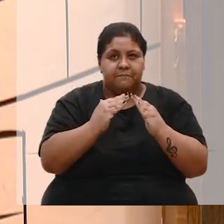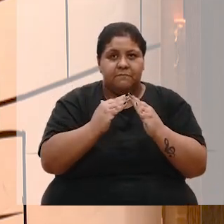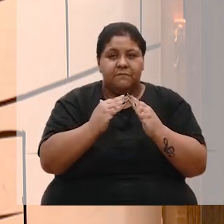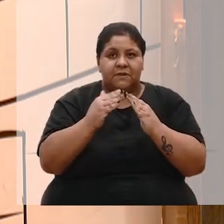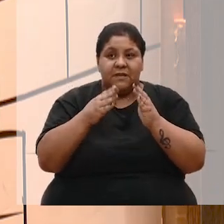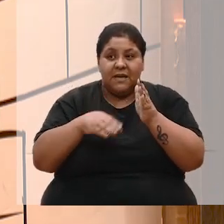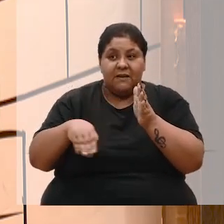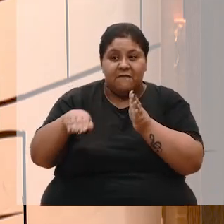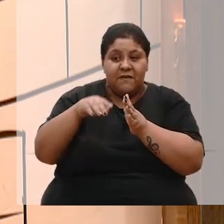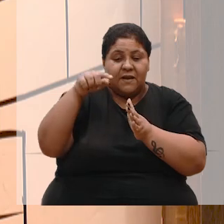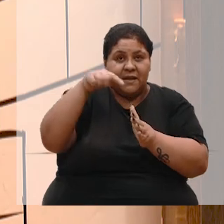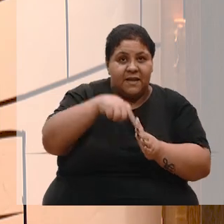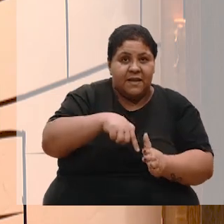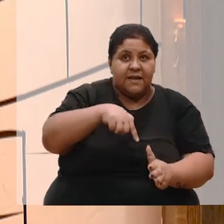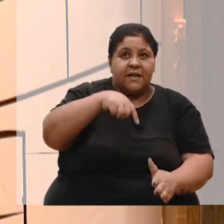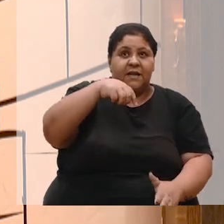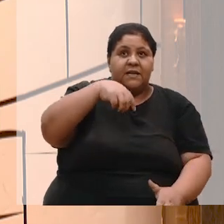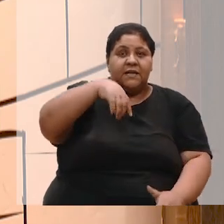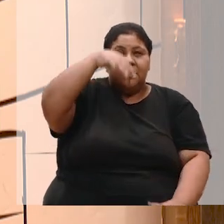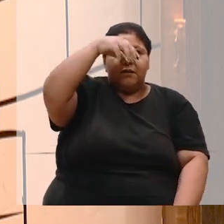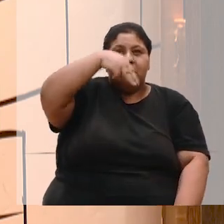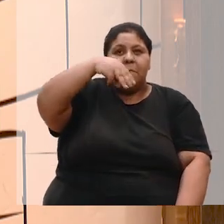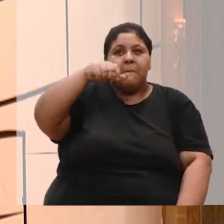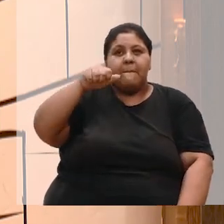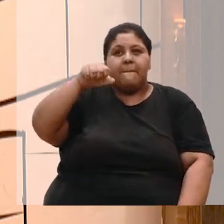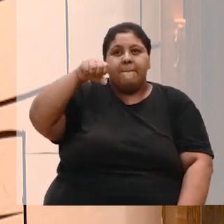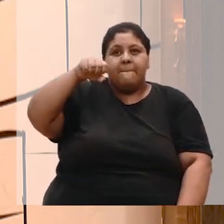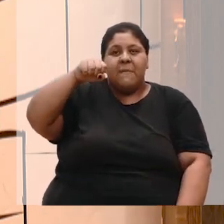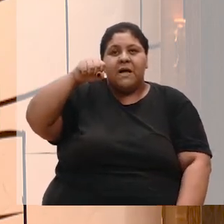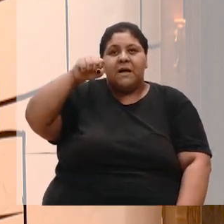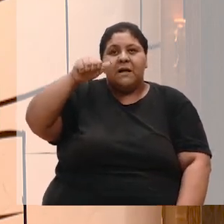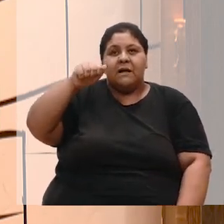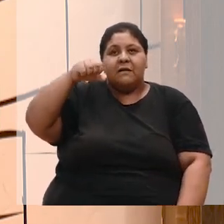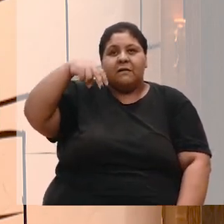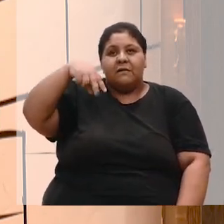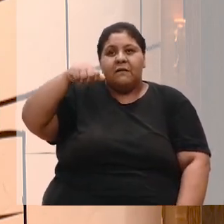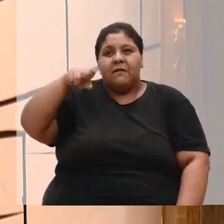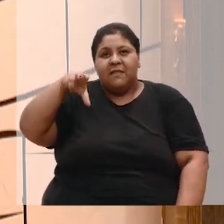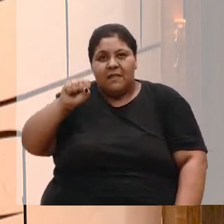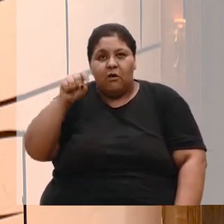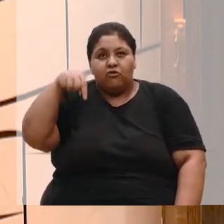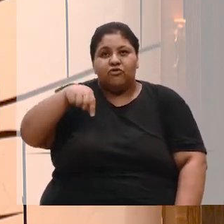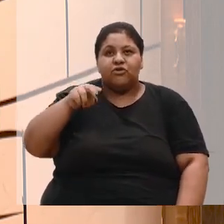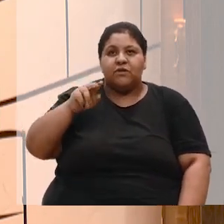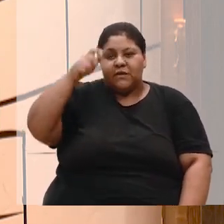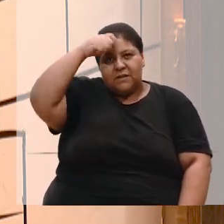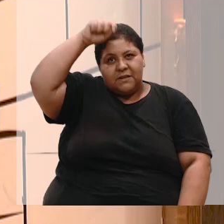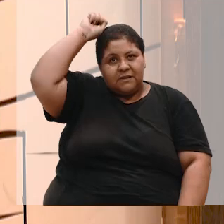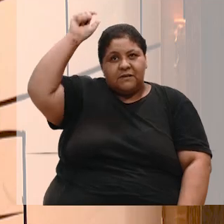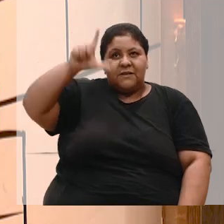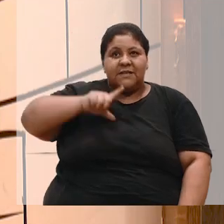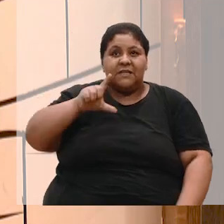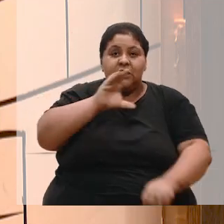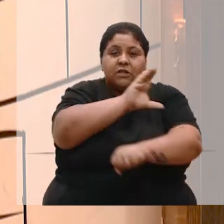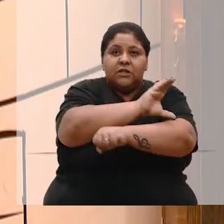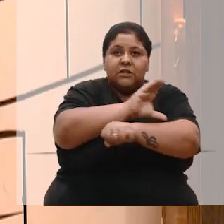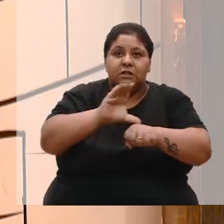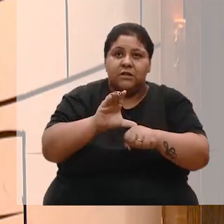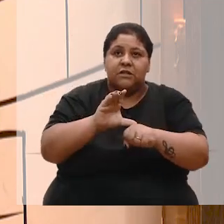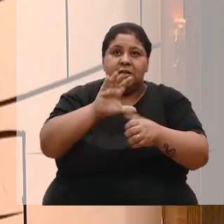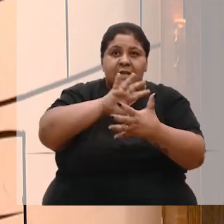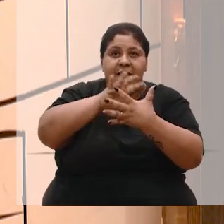veio de Manaus para cá. E ela, porque aqui na UX tem um curso que é Libras